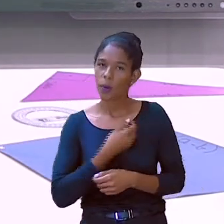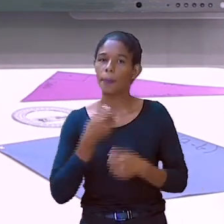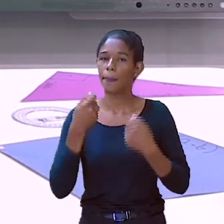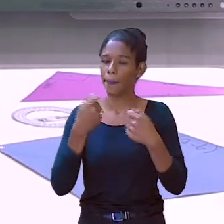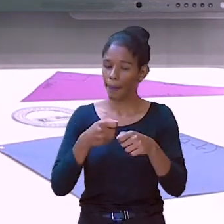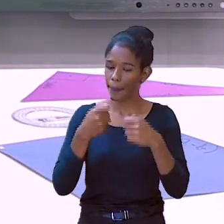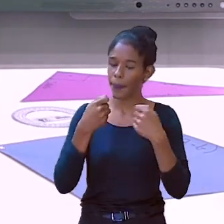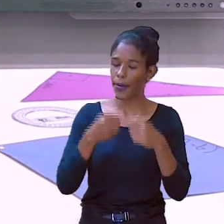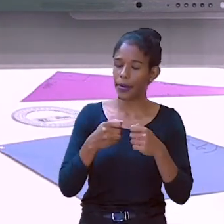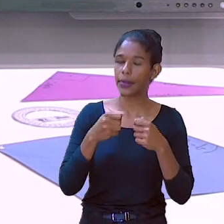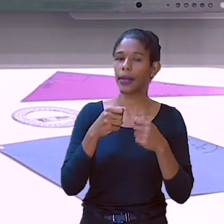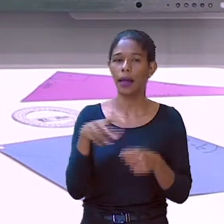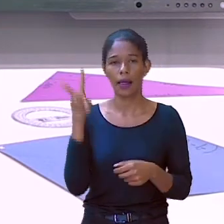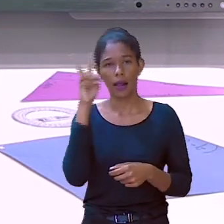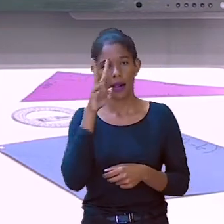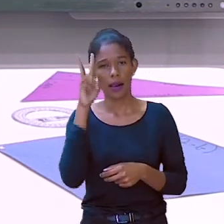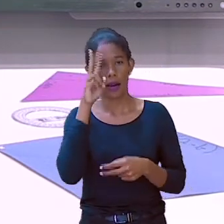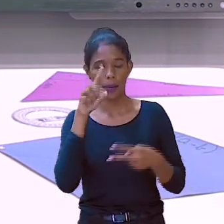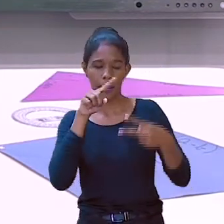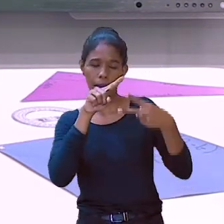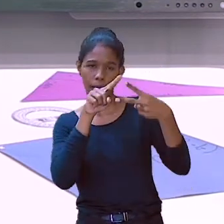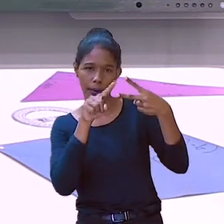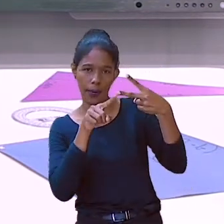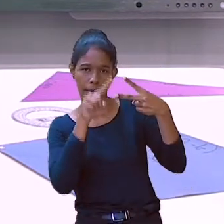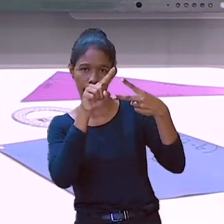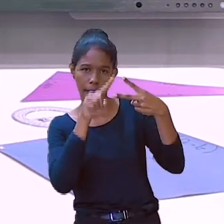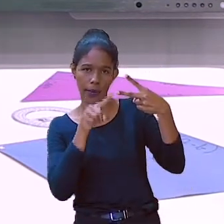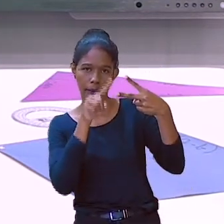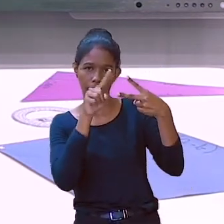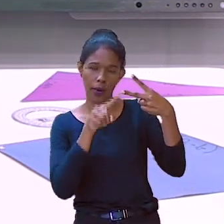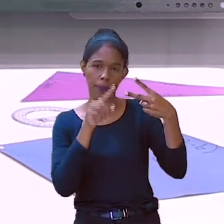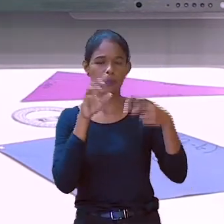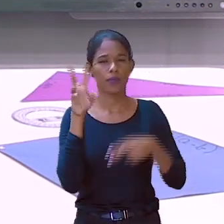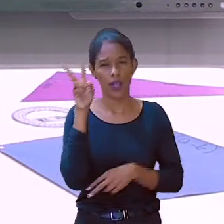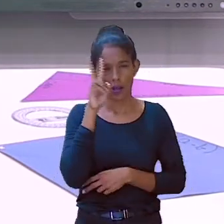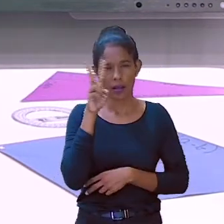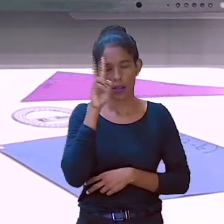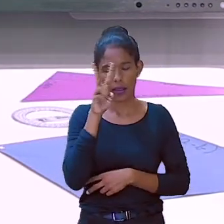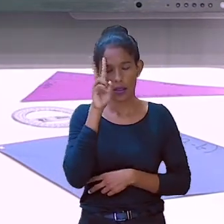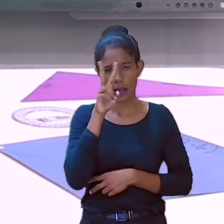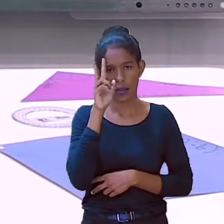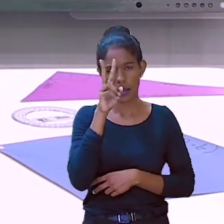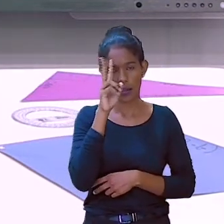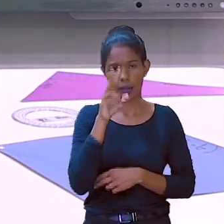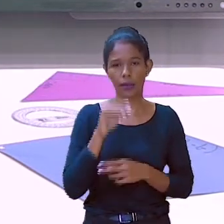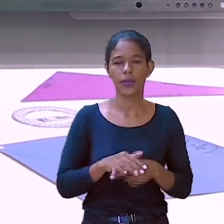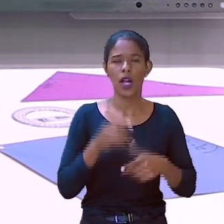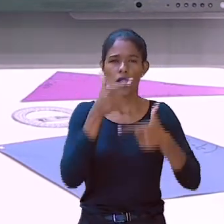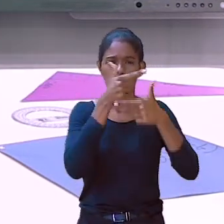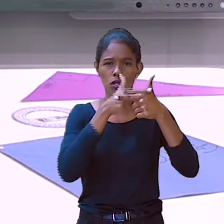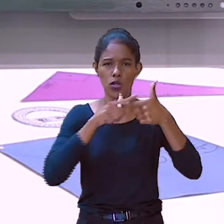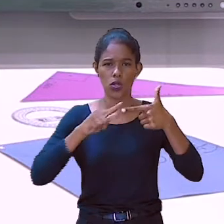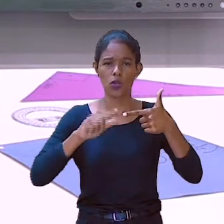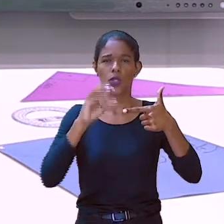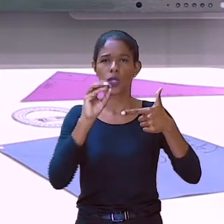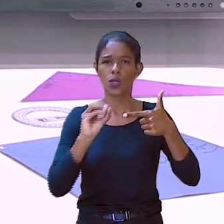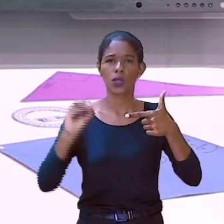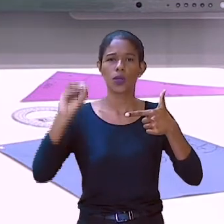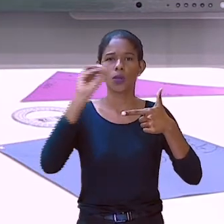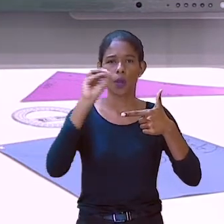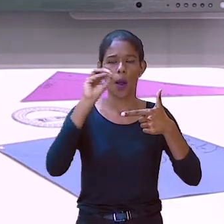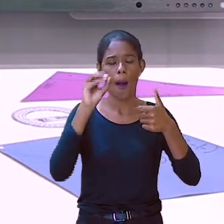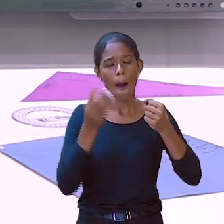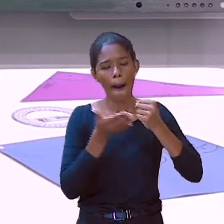nas propriedades de potenciação. Estão lembrados que na divisão de potência, quando as bases